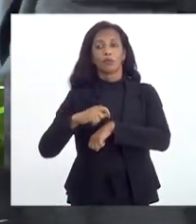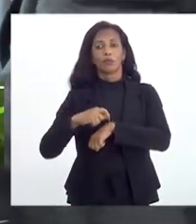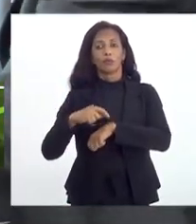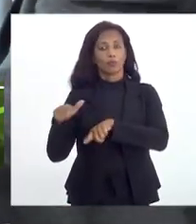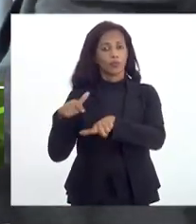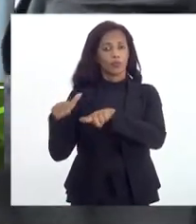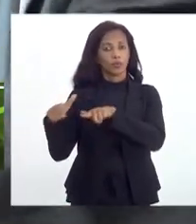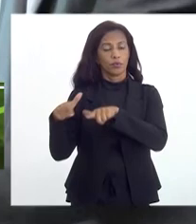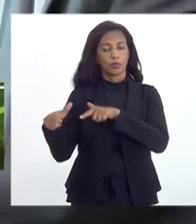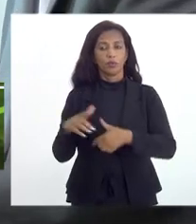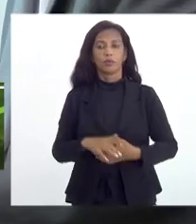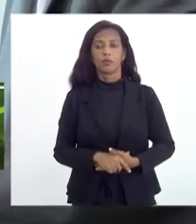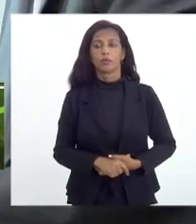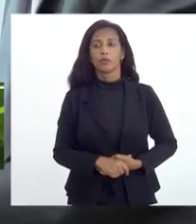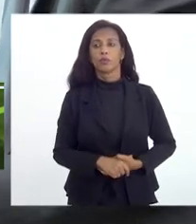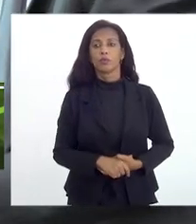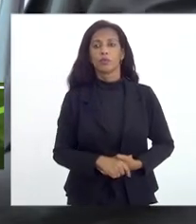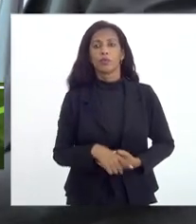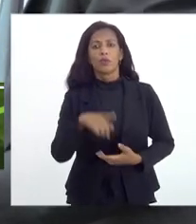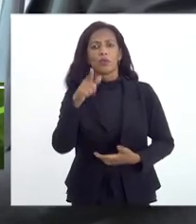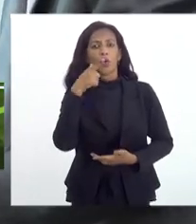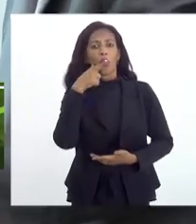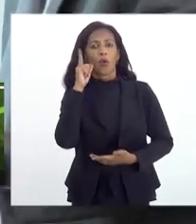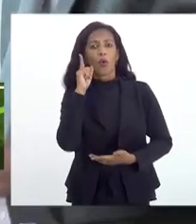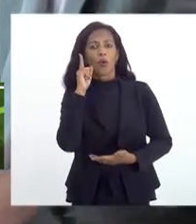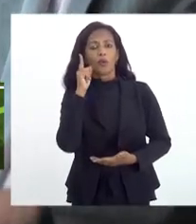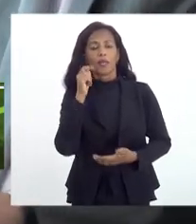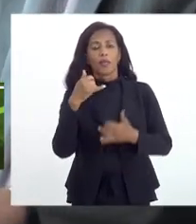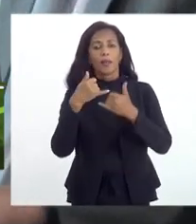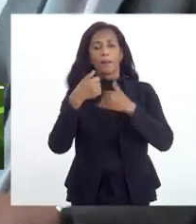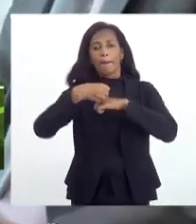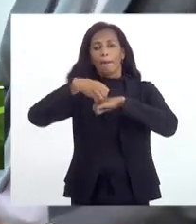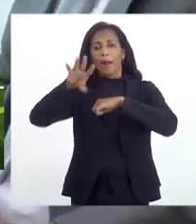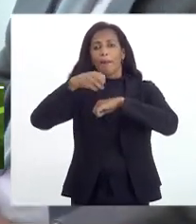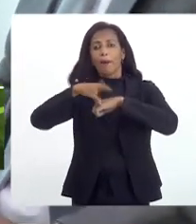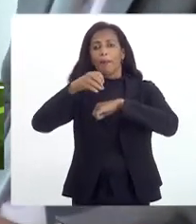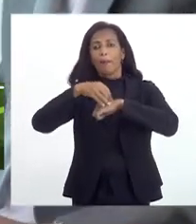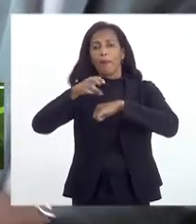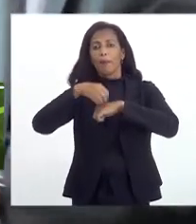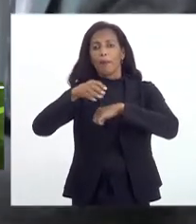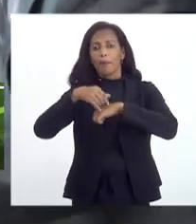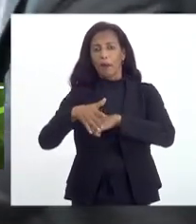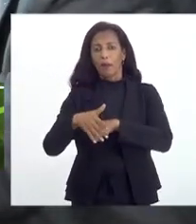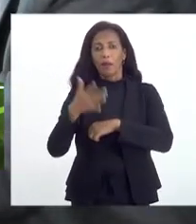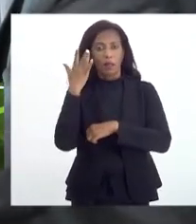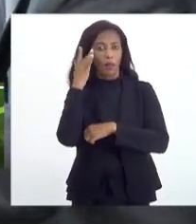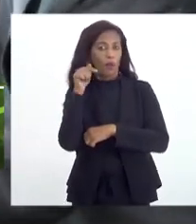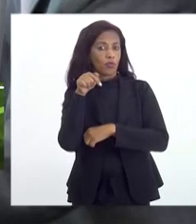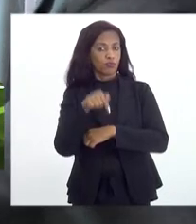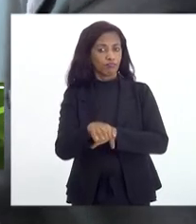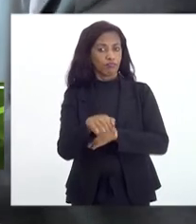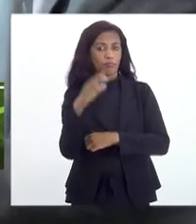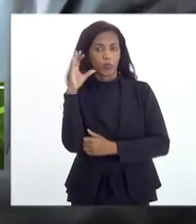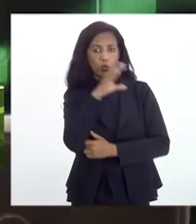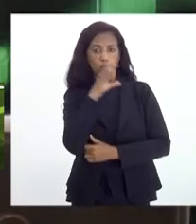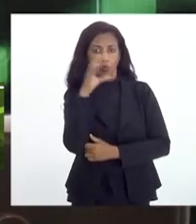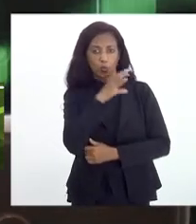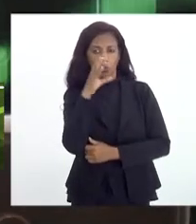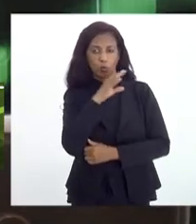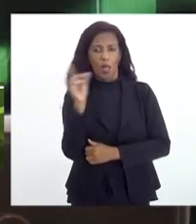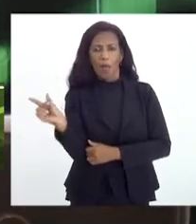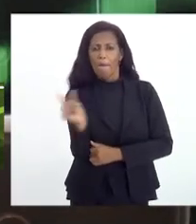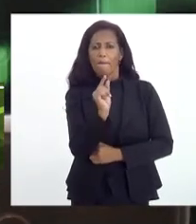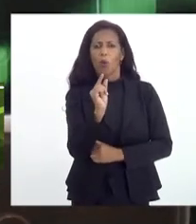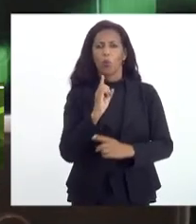serviço? Vocês receberam ontem as mensagens. Eu acho que esse é um que vai andar mais rápido, acho que isso vai ter